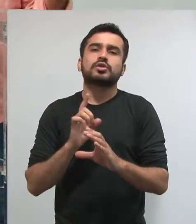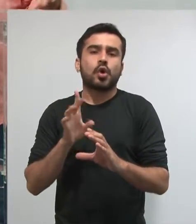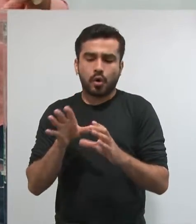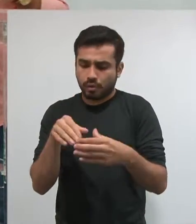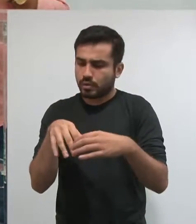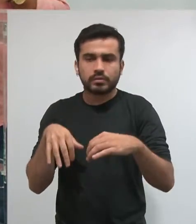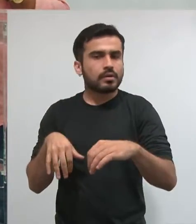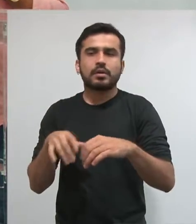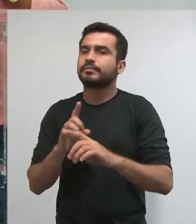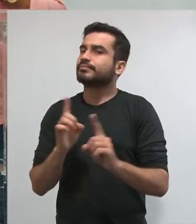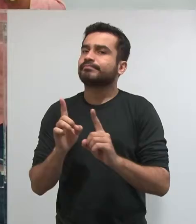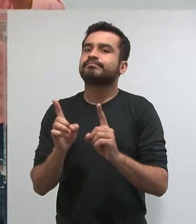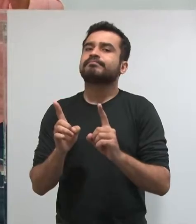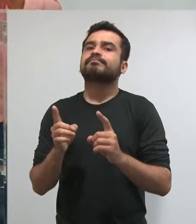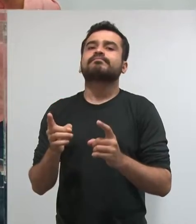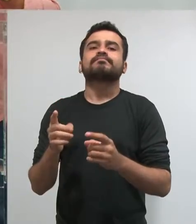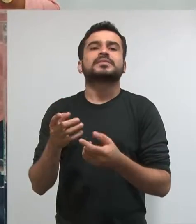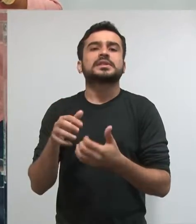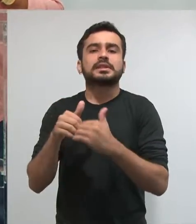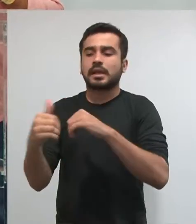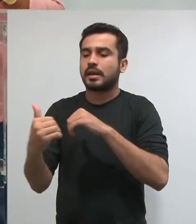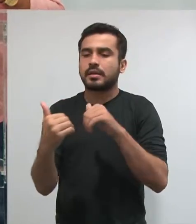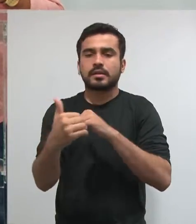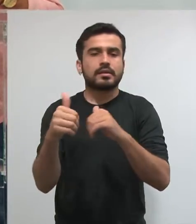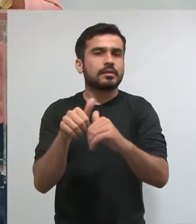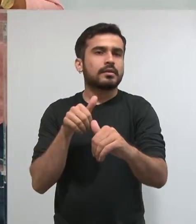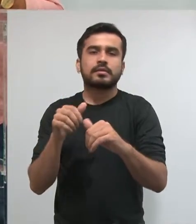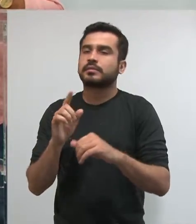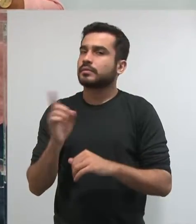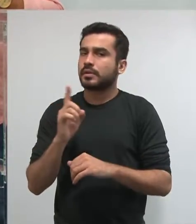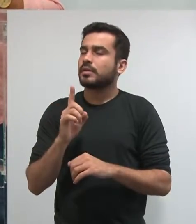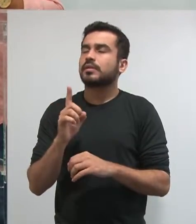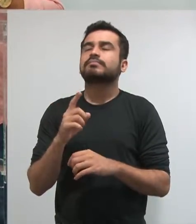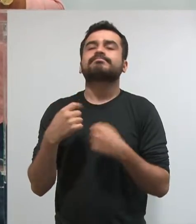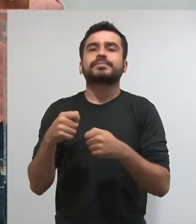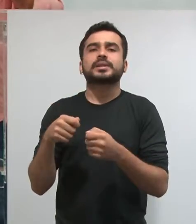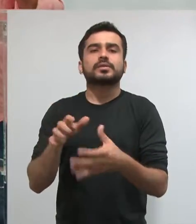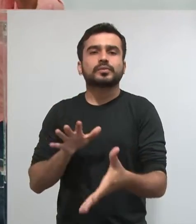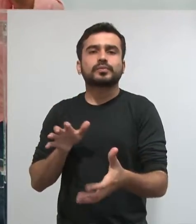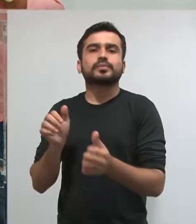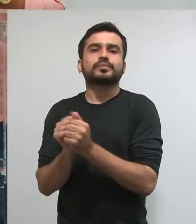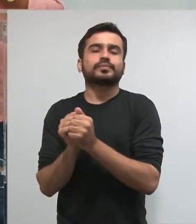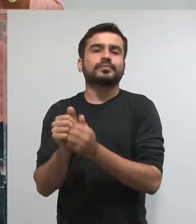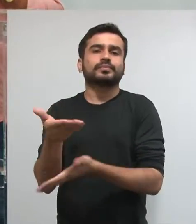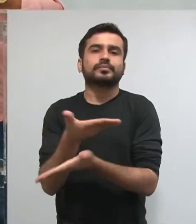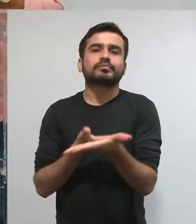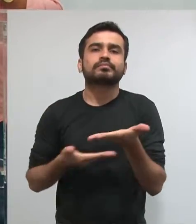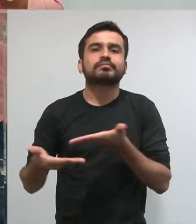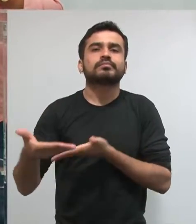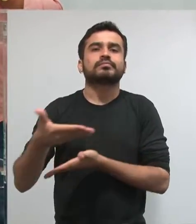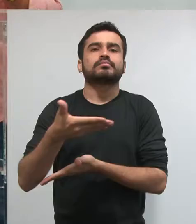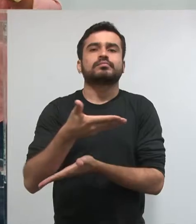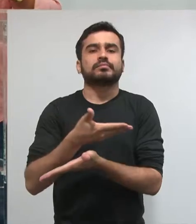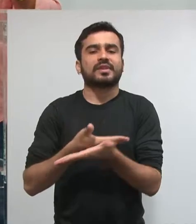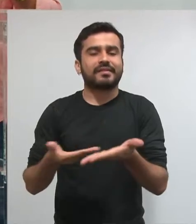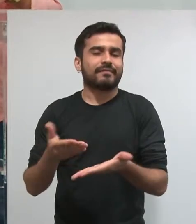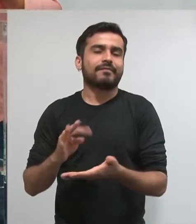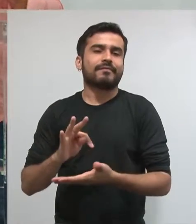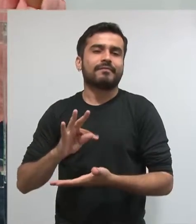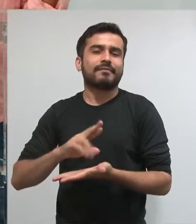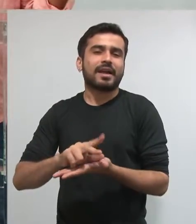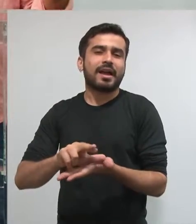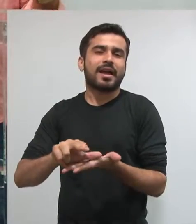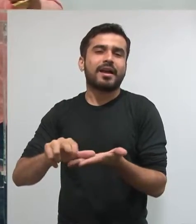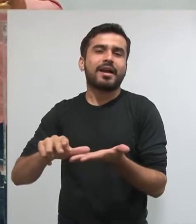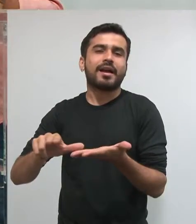estar separado, né? De novo, trazendo a questão da indissociabilidade. Ele é trans, inter e multidisciplinar porque